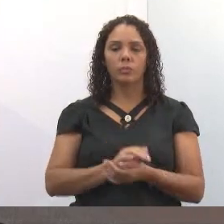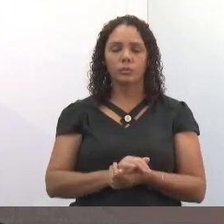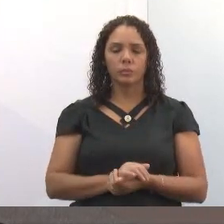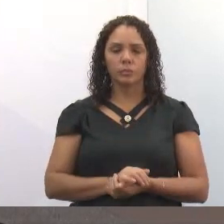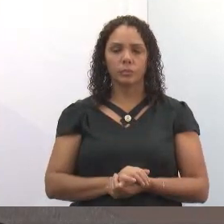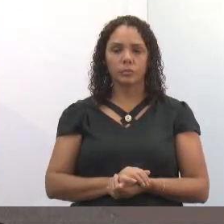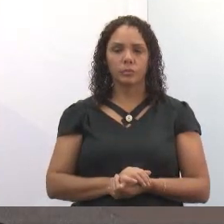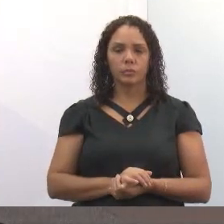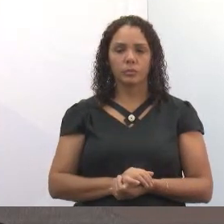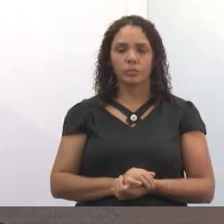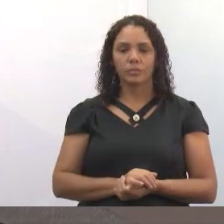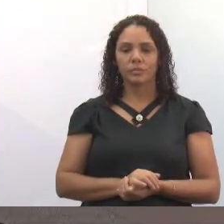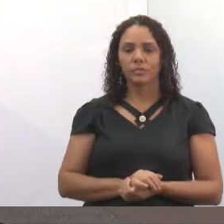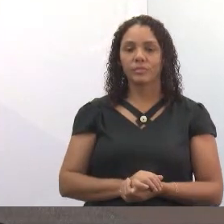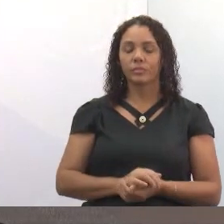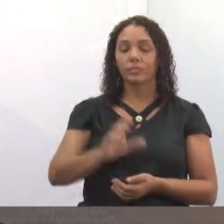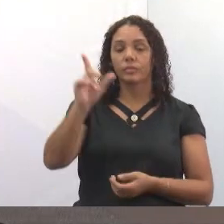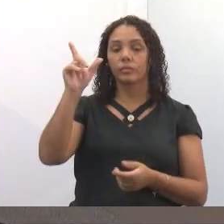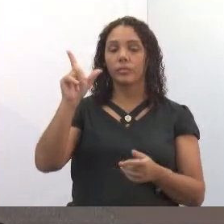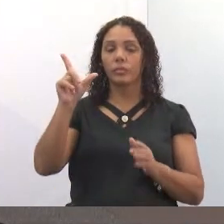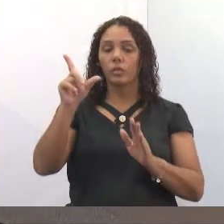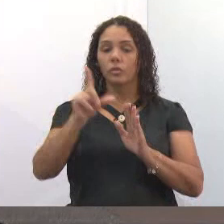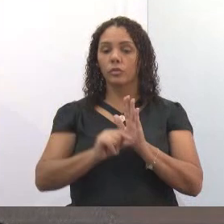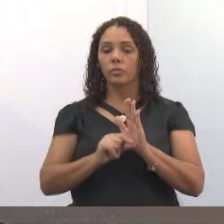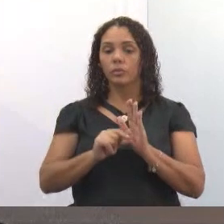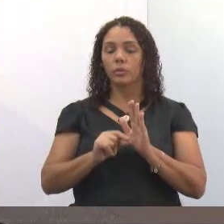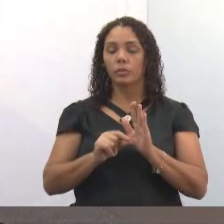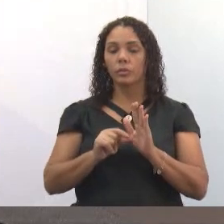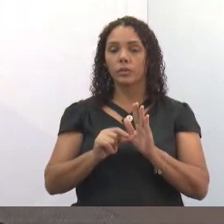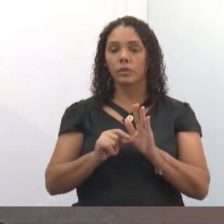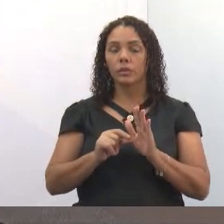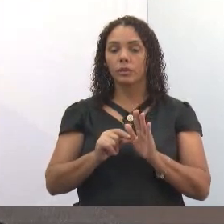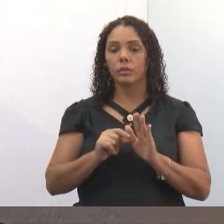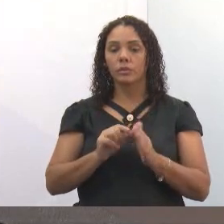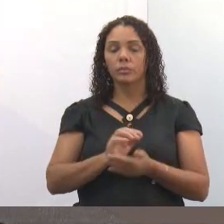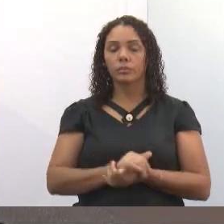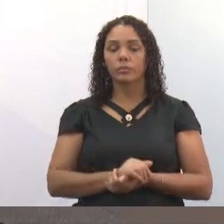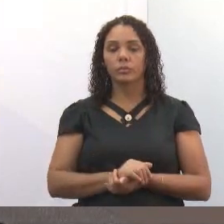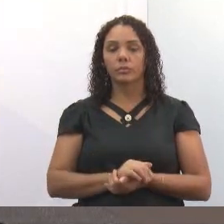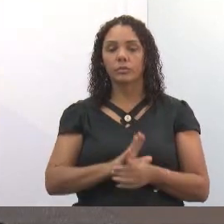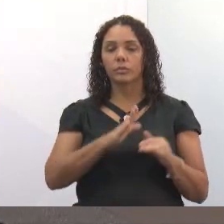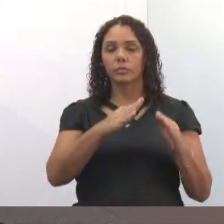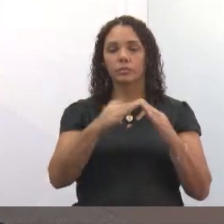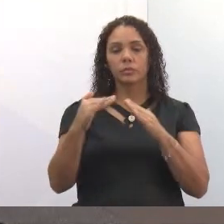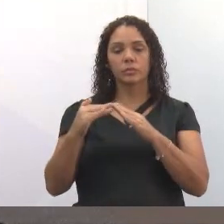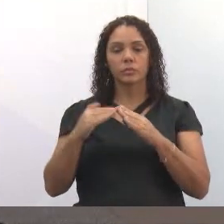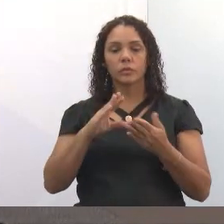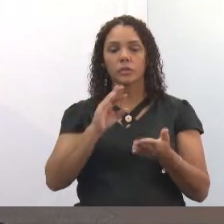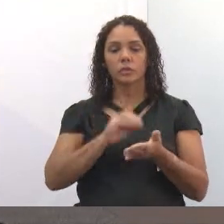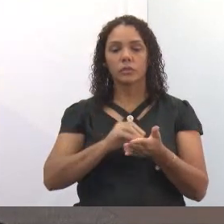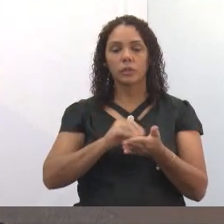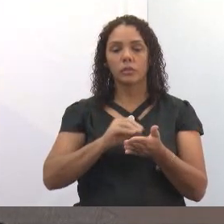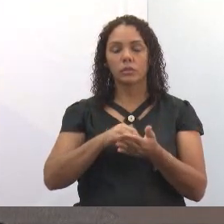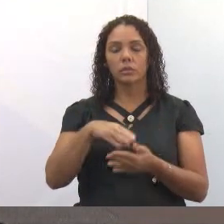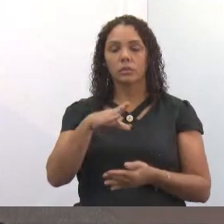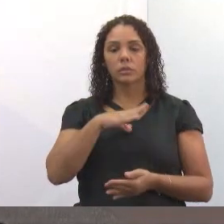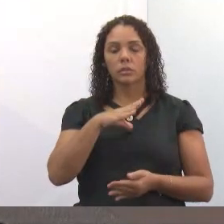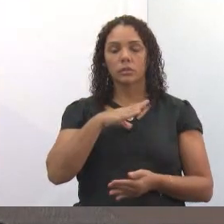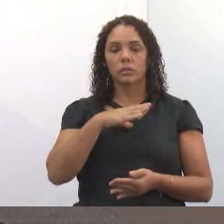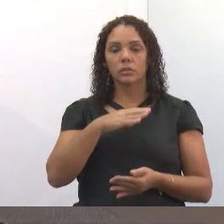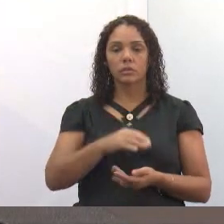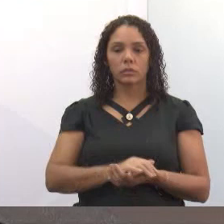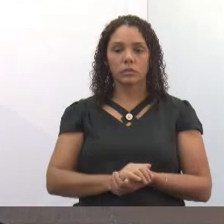ação relevante para diminuição de déficit habitacional municipal. Desta maneira, com a conclusão